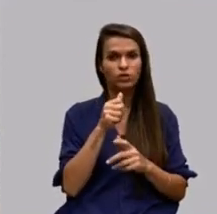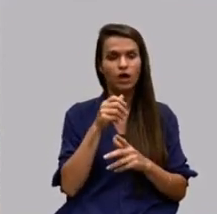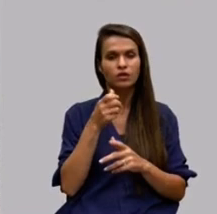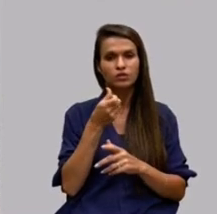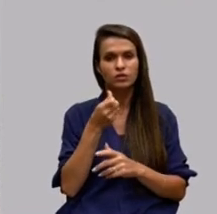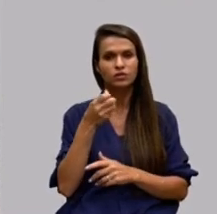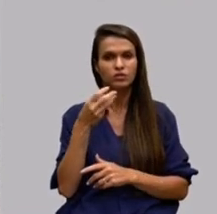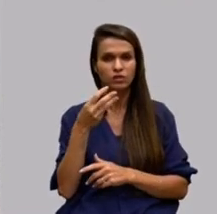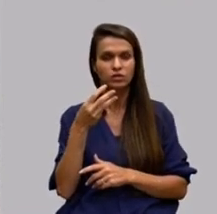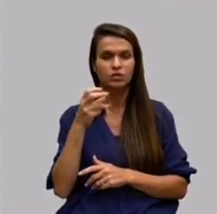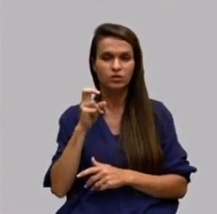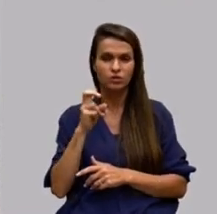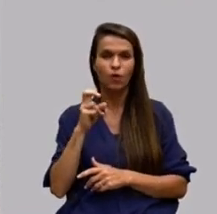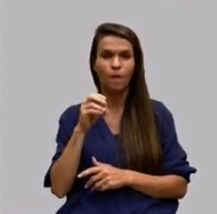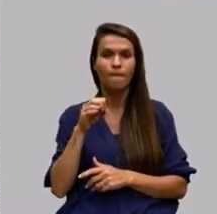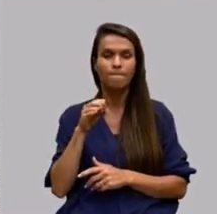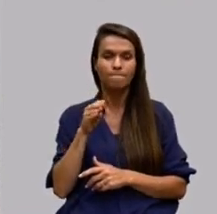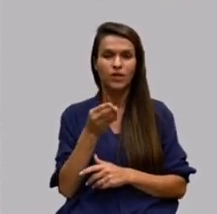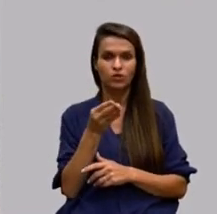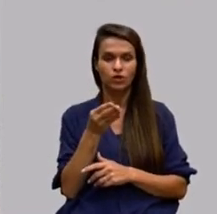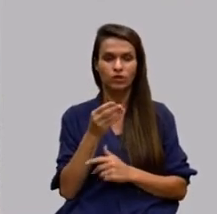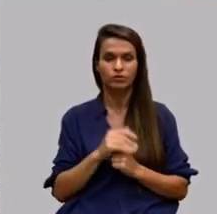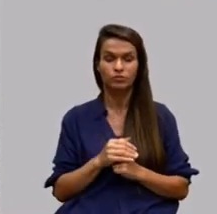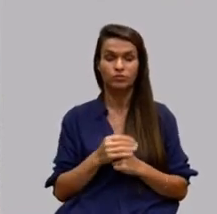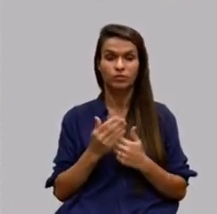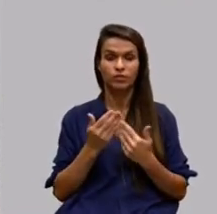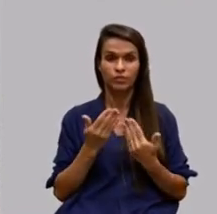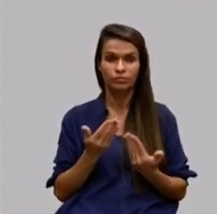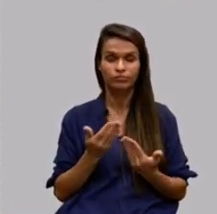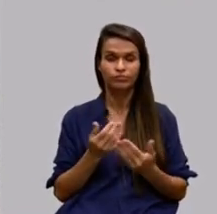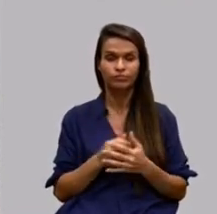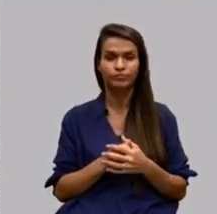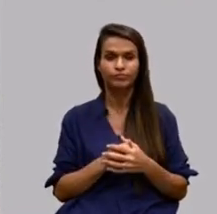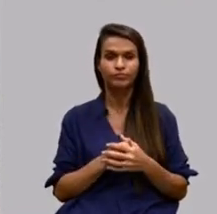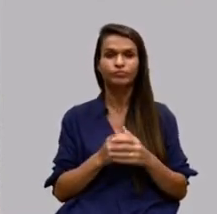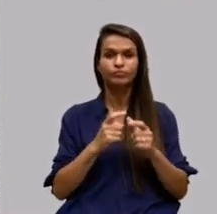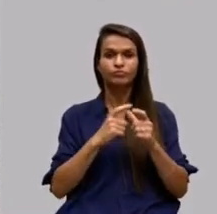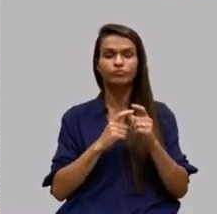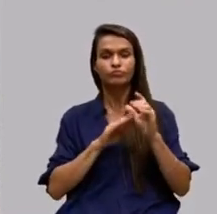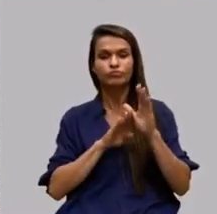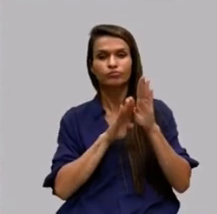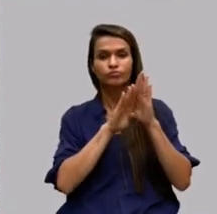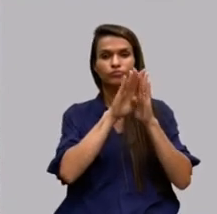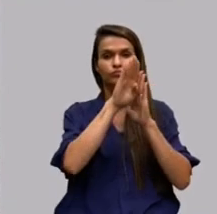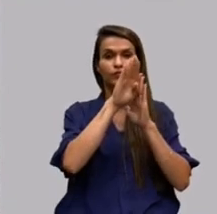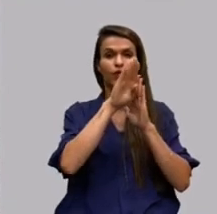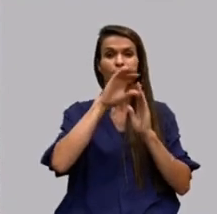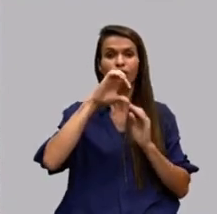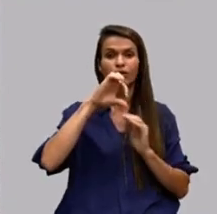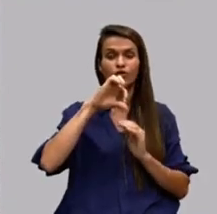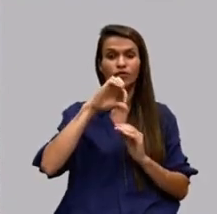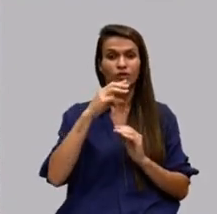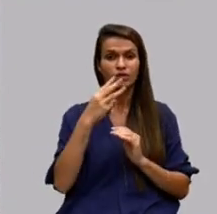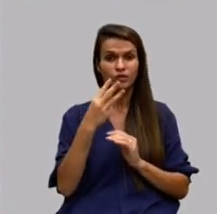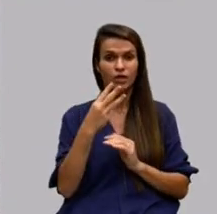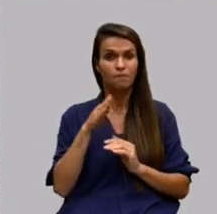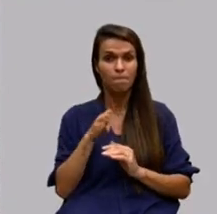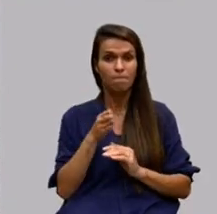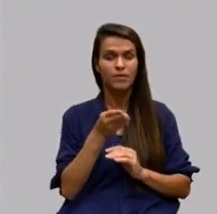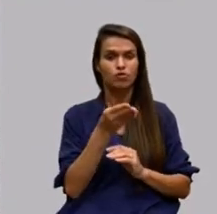635 milhões somente. E aí, a dívida subiu para 93